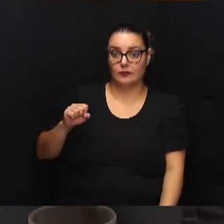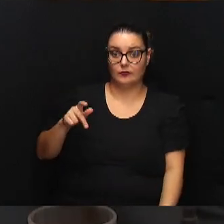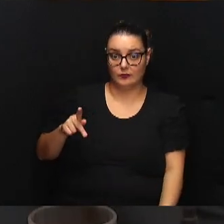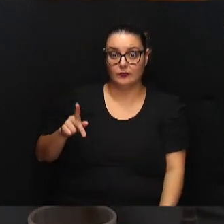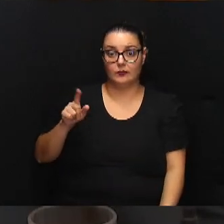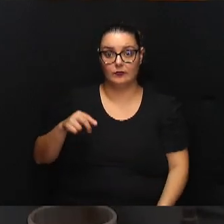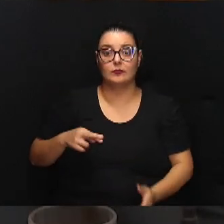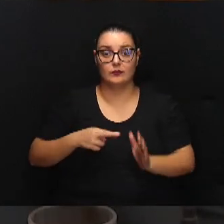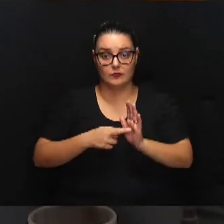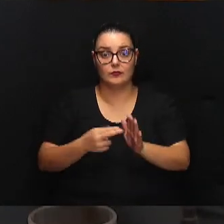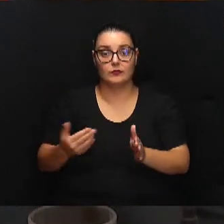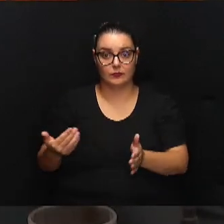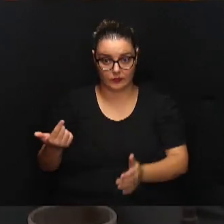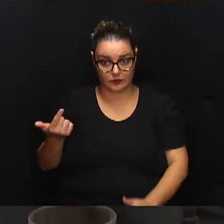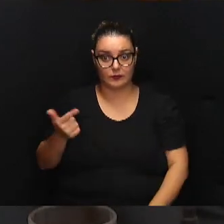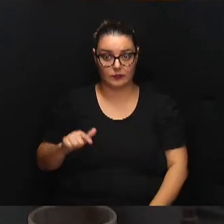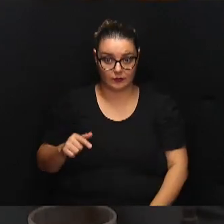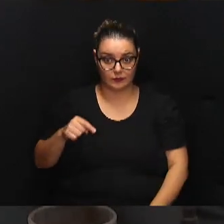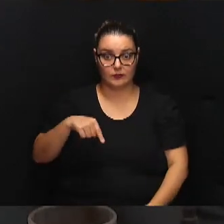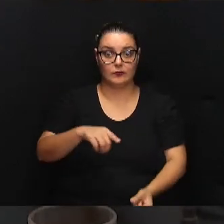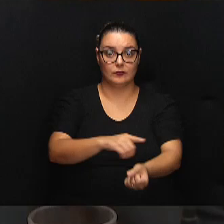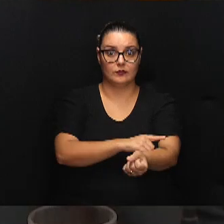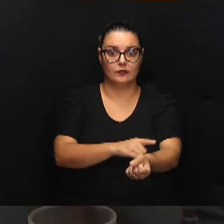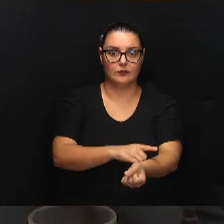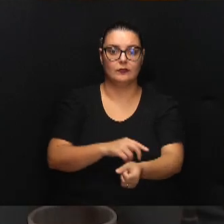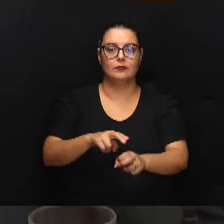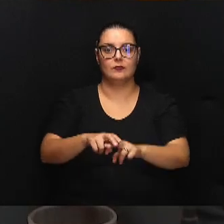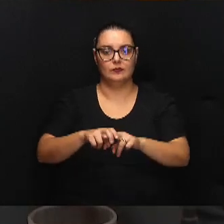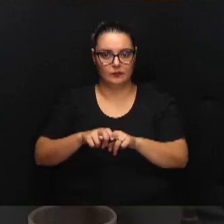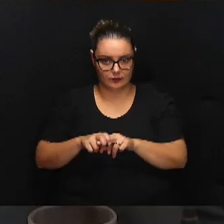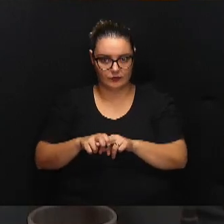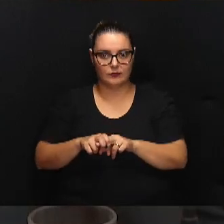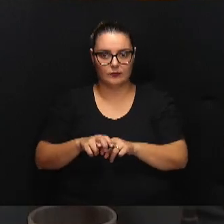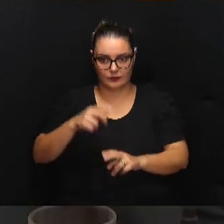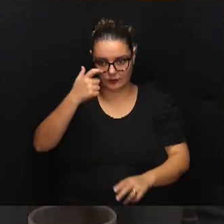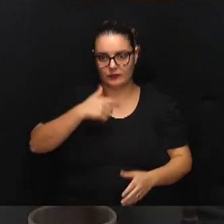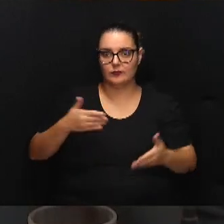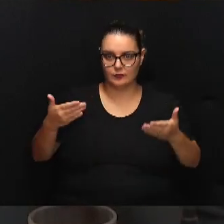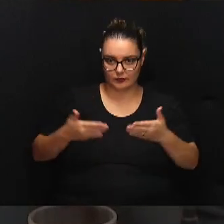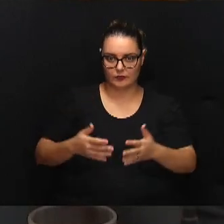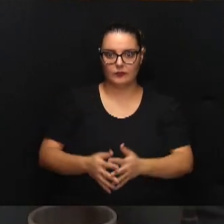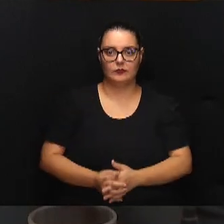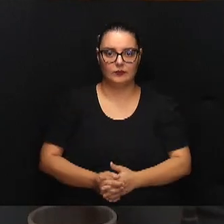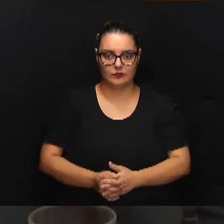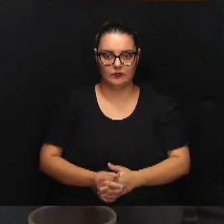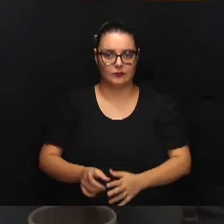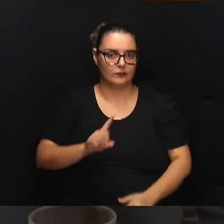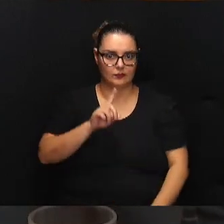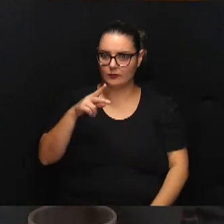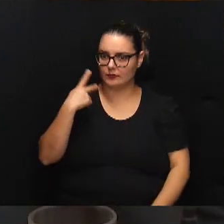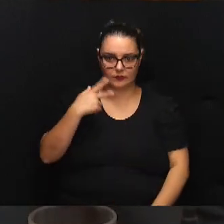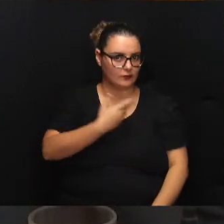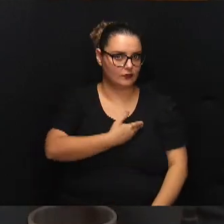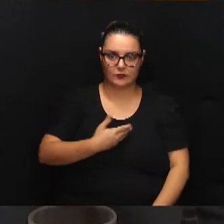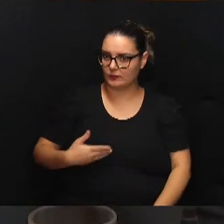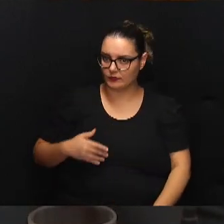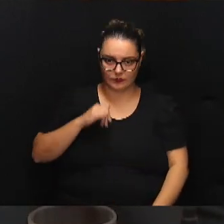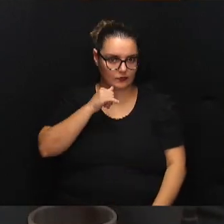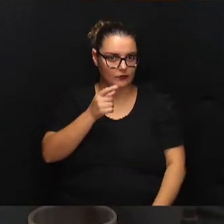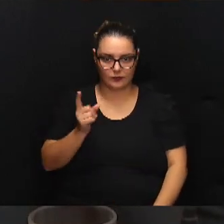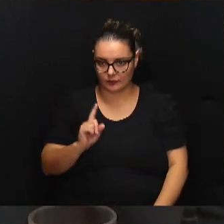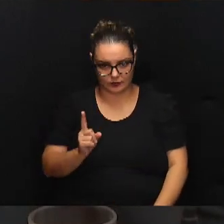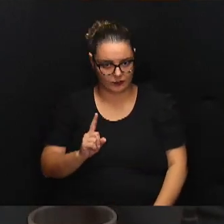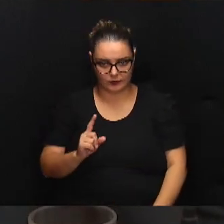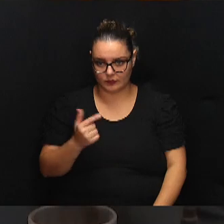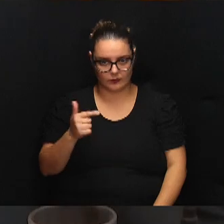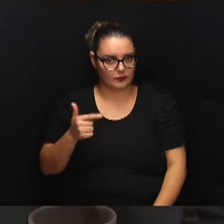referência ainda hoje em diabetes. Então, por isso, né, estou aqui hoje. Não pelas políticas públicas, eu falo, porque a gente